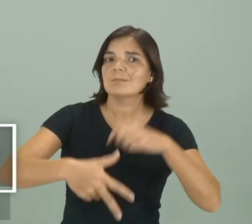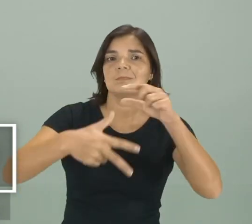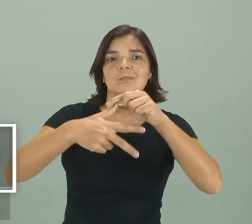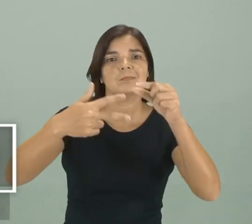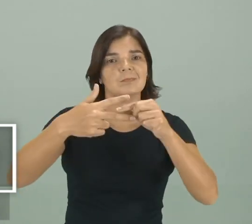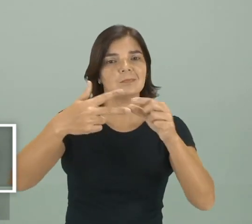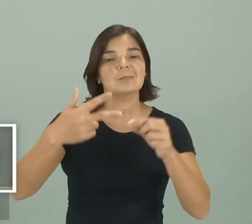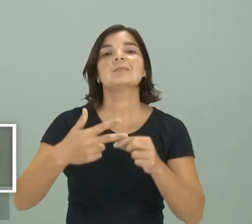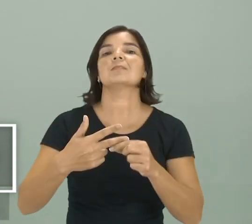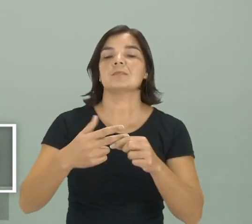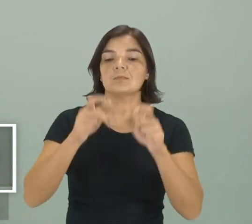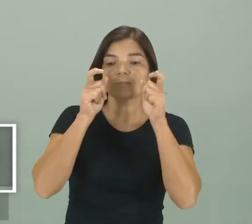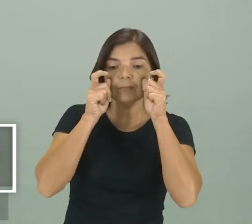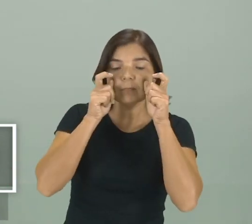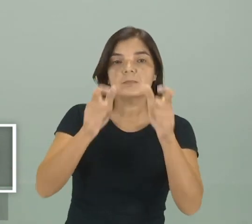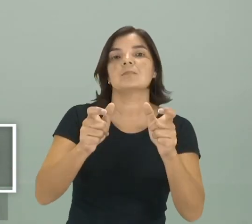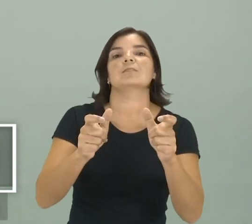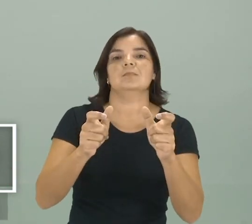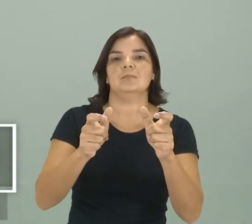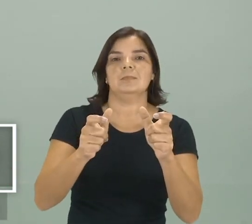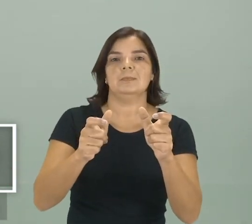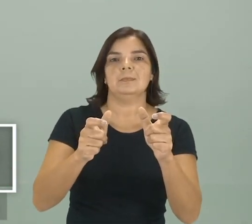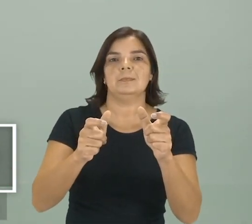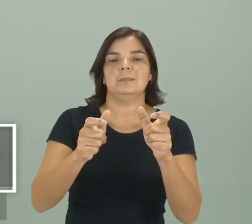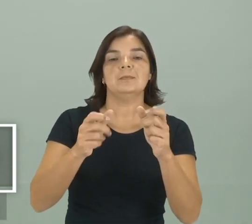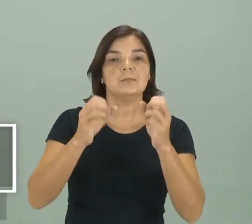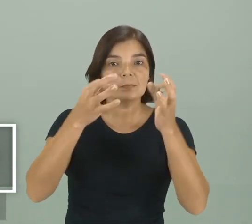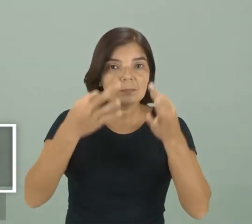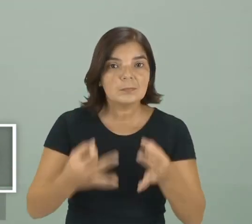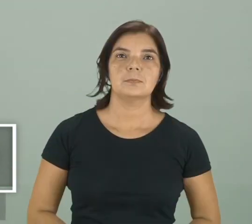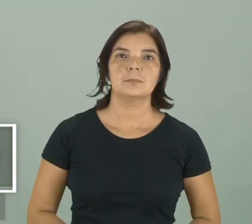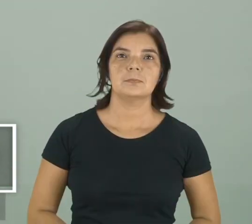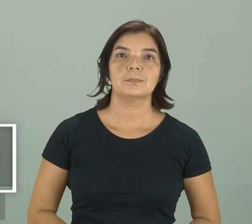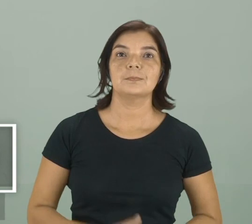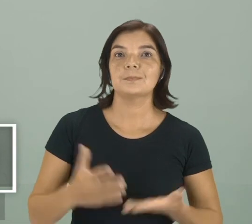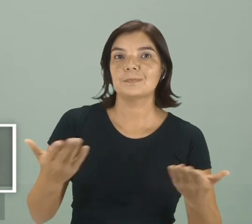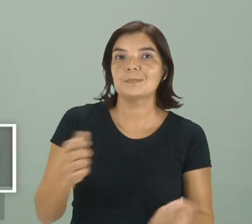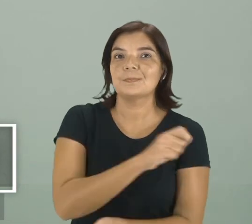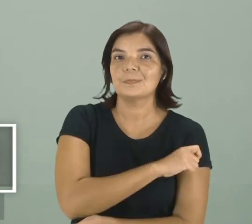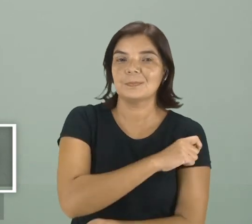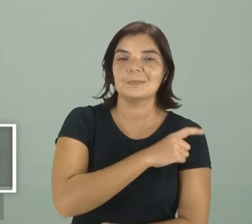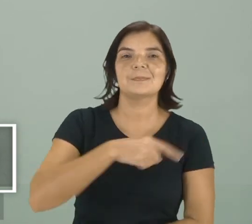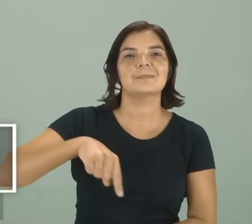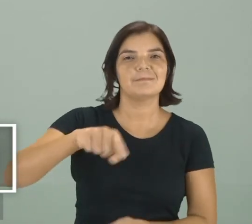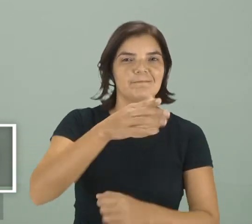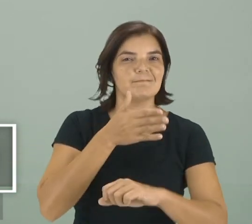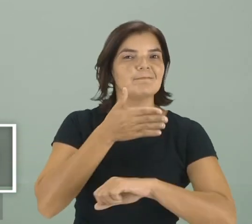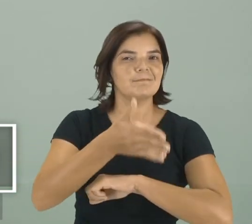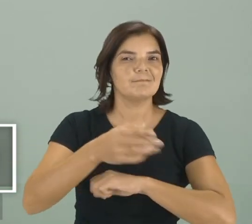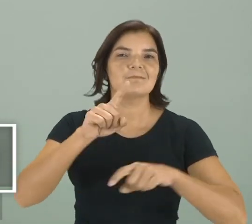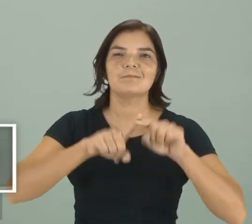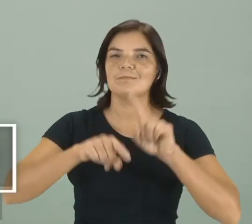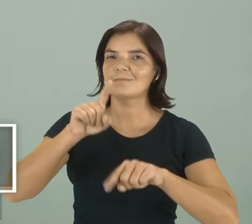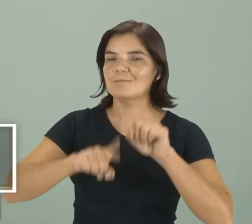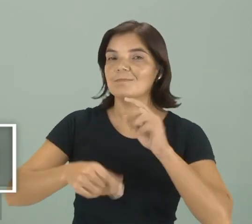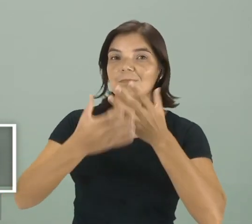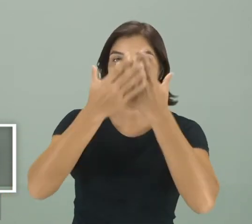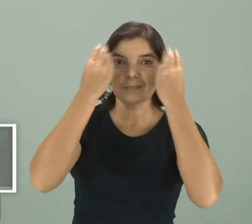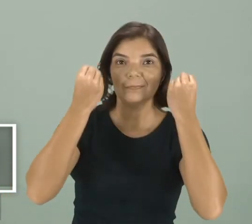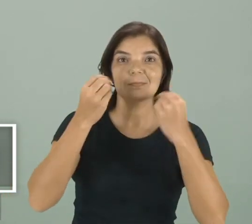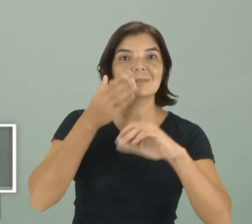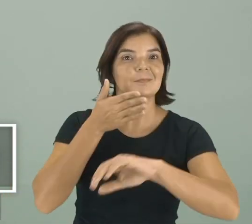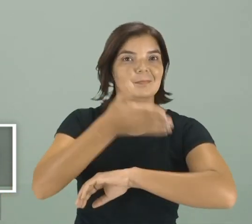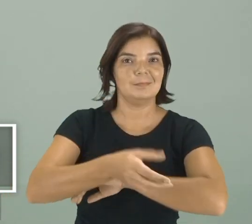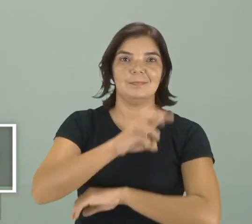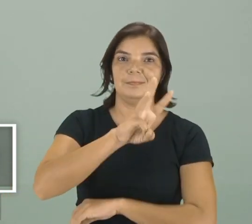gente precisa dar atenção a essa parte, correto? Bem, alunos, para vocês terem acesso a esse material, não esqueçam, entre